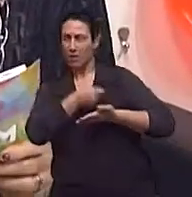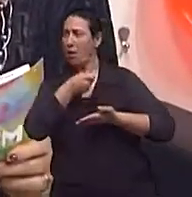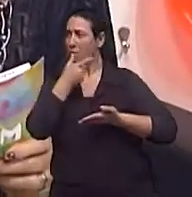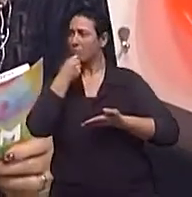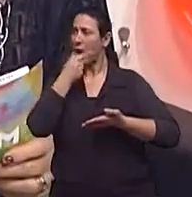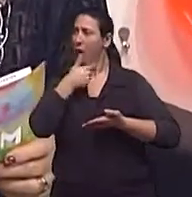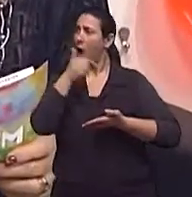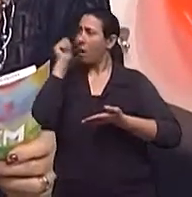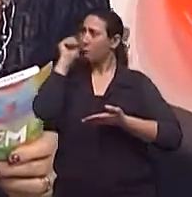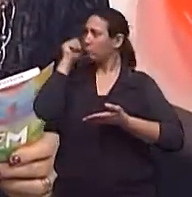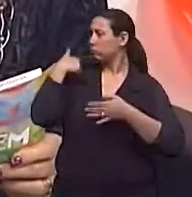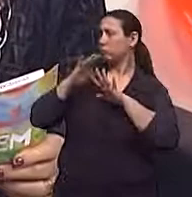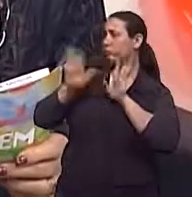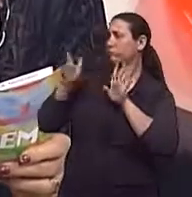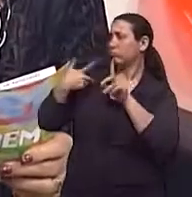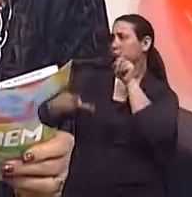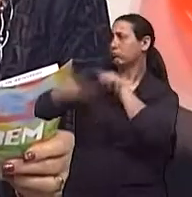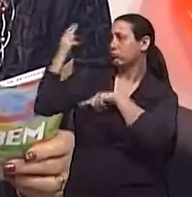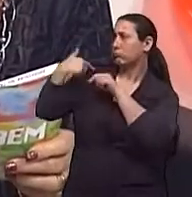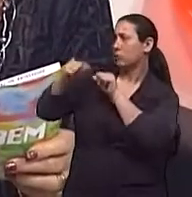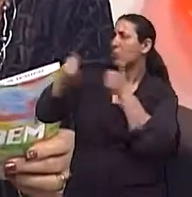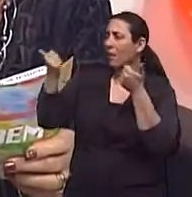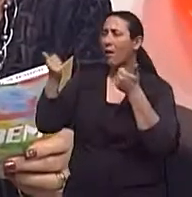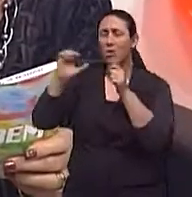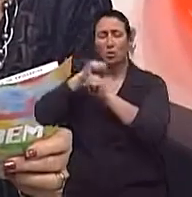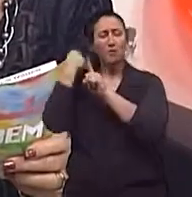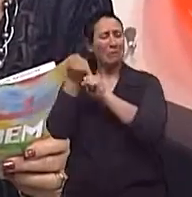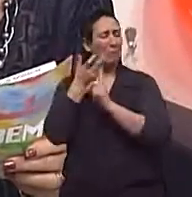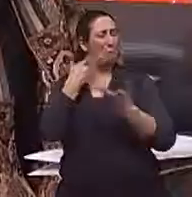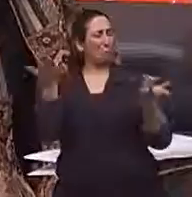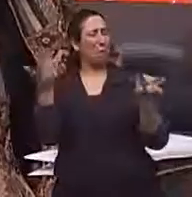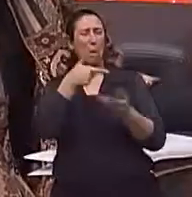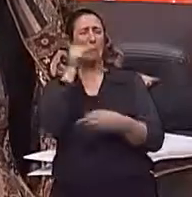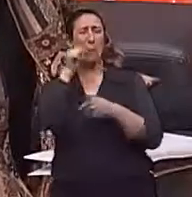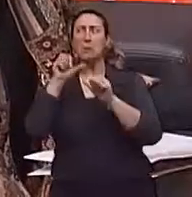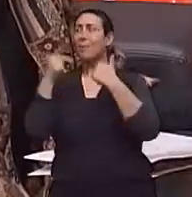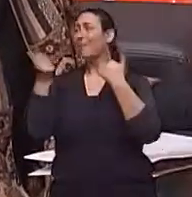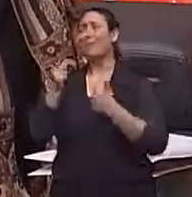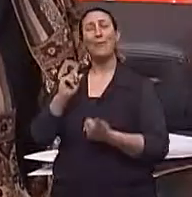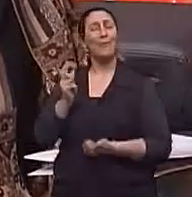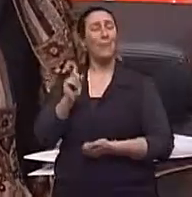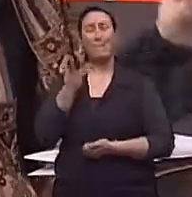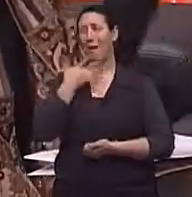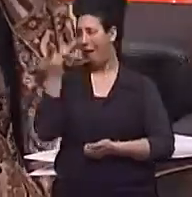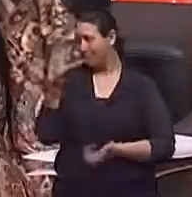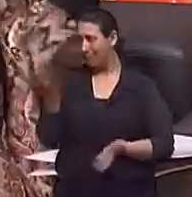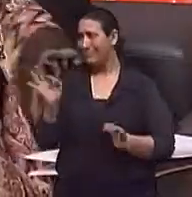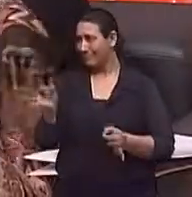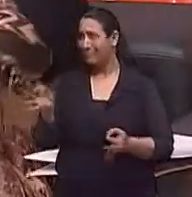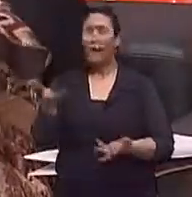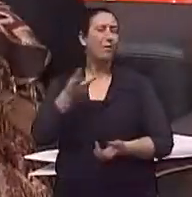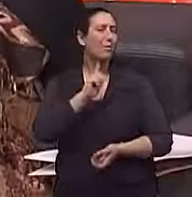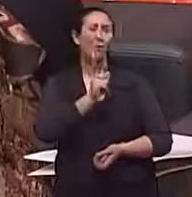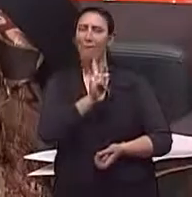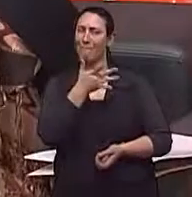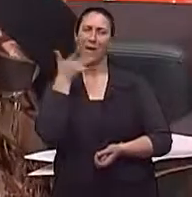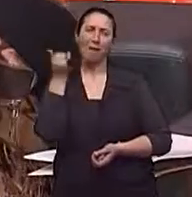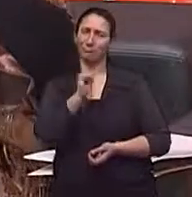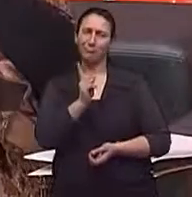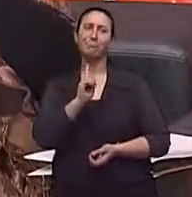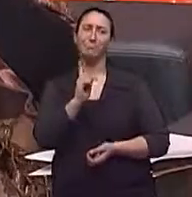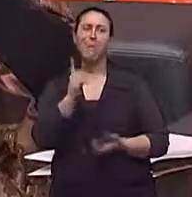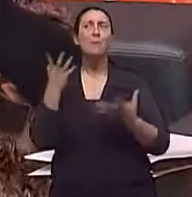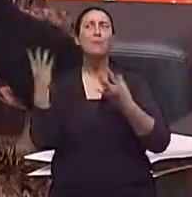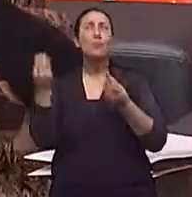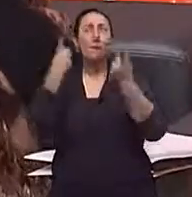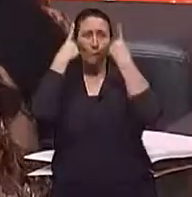é só ela cortar o vínculo mas não é bem assim né É não é tão fácil assim existe um mito em torno a questão